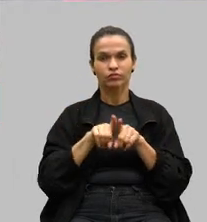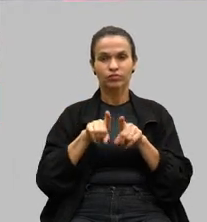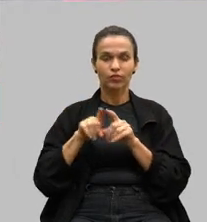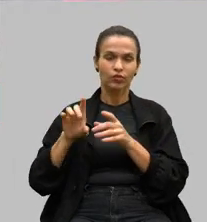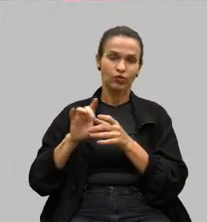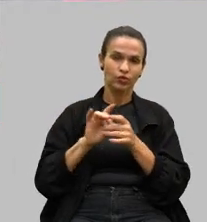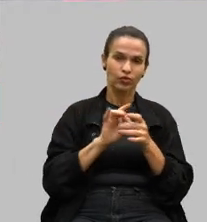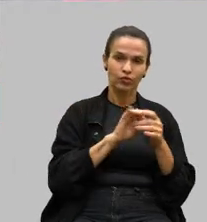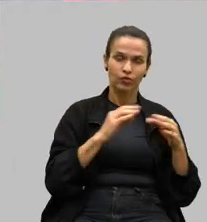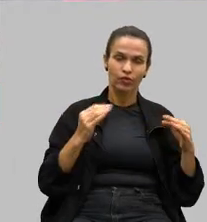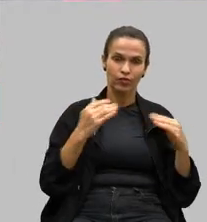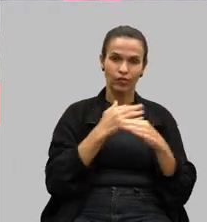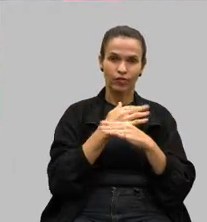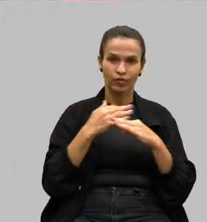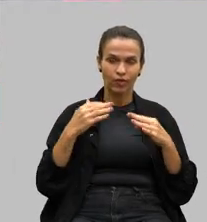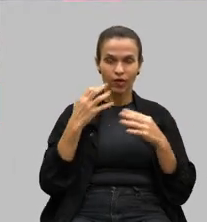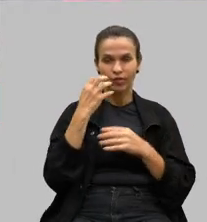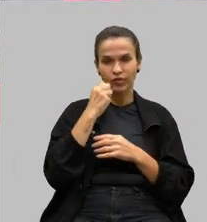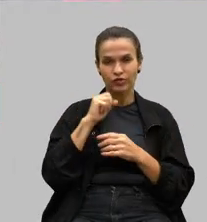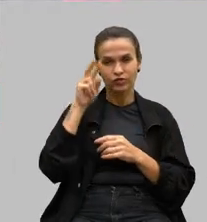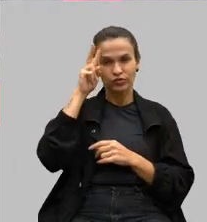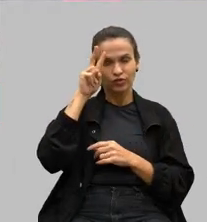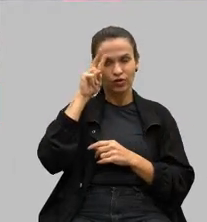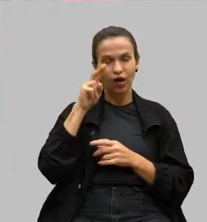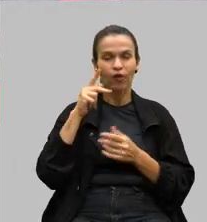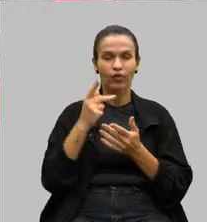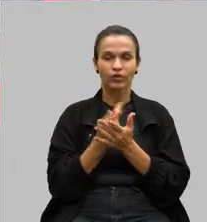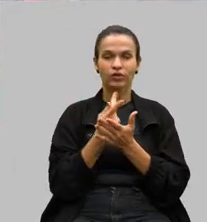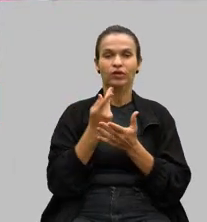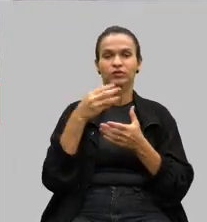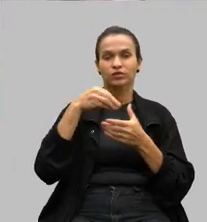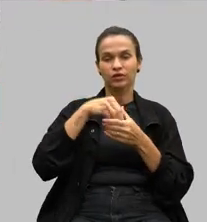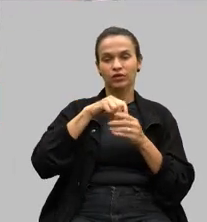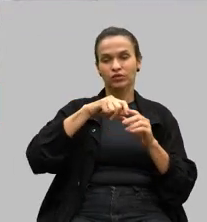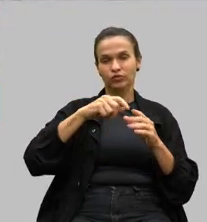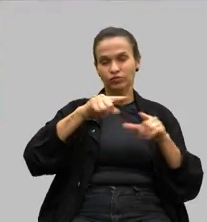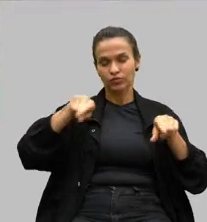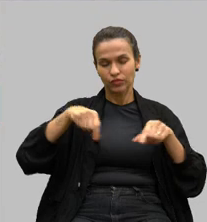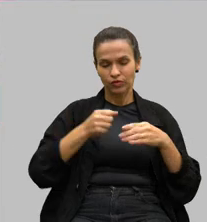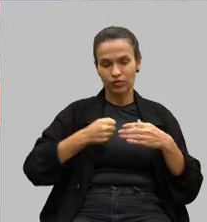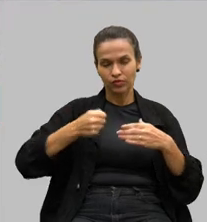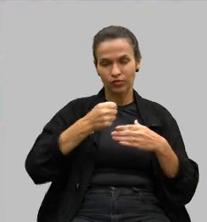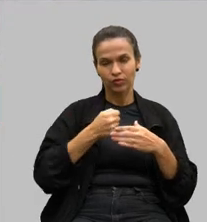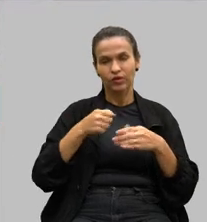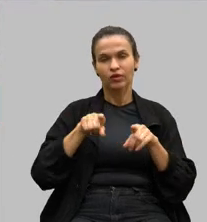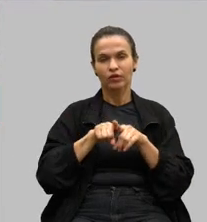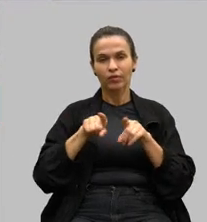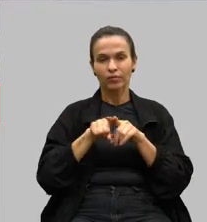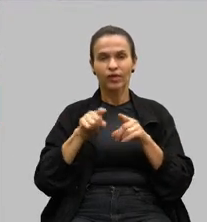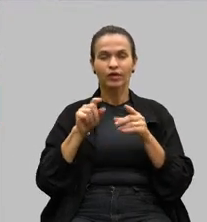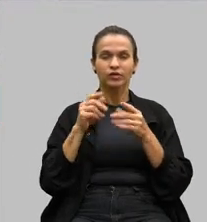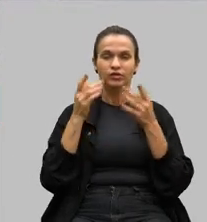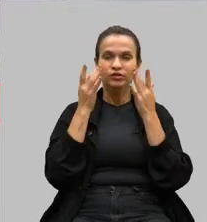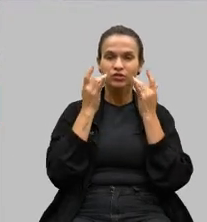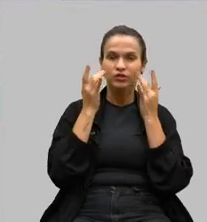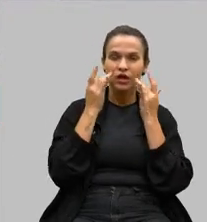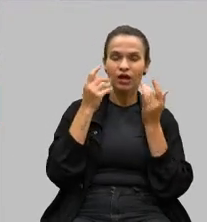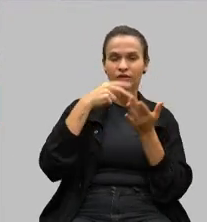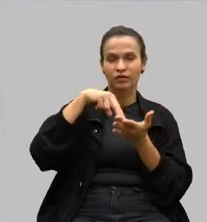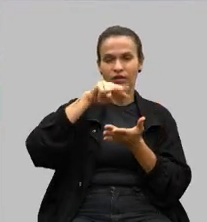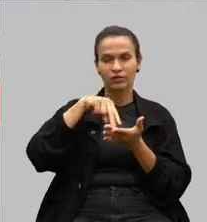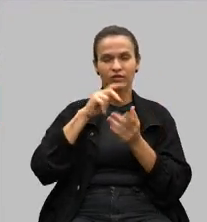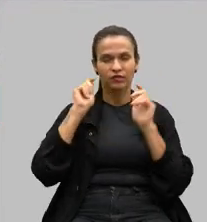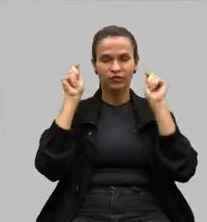Urbano ela se dá no Patrimônio Histórico ela se dá na cozinha ela se dá no teatro ela se dá na dança ela se dá nos festivais